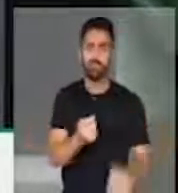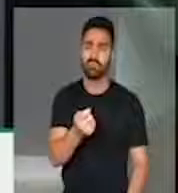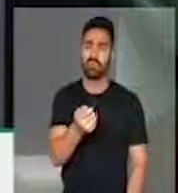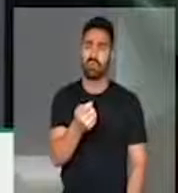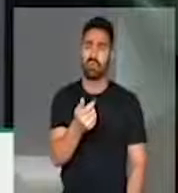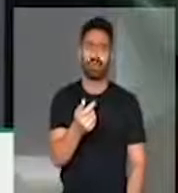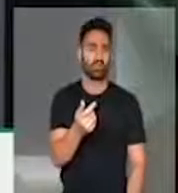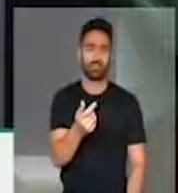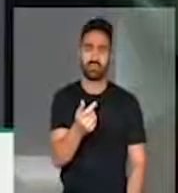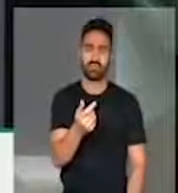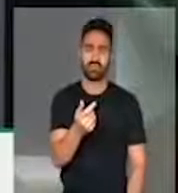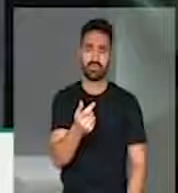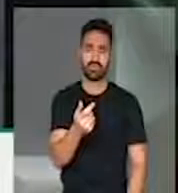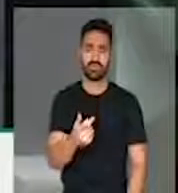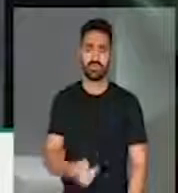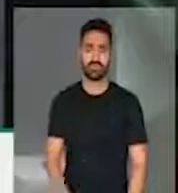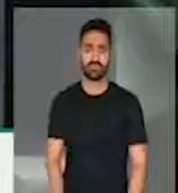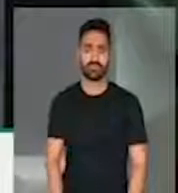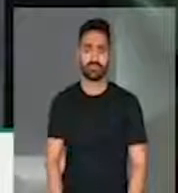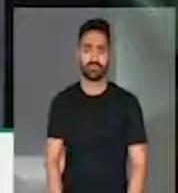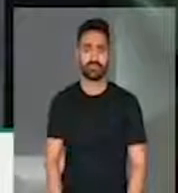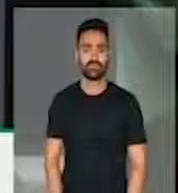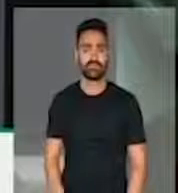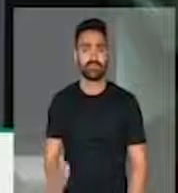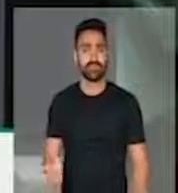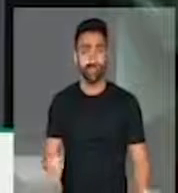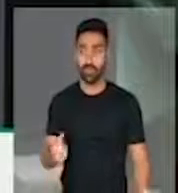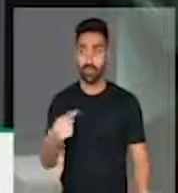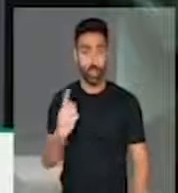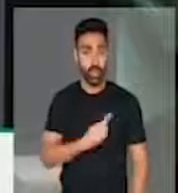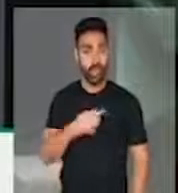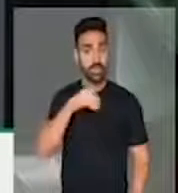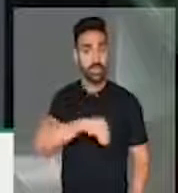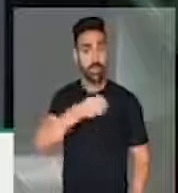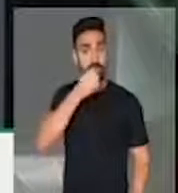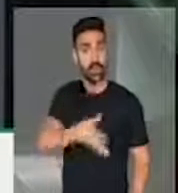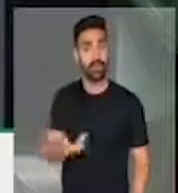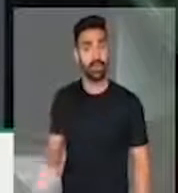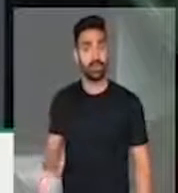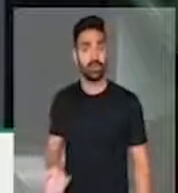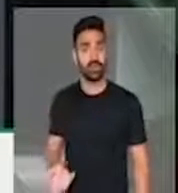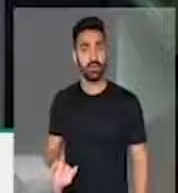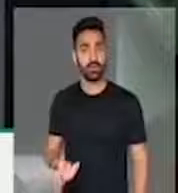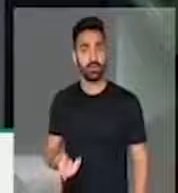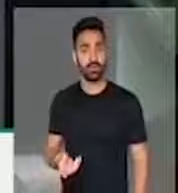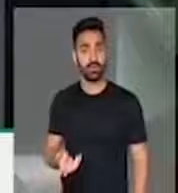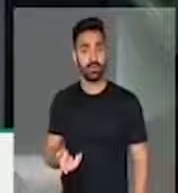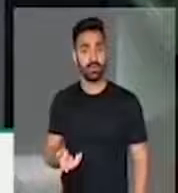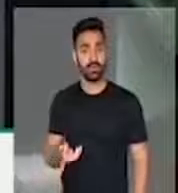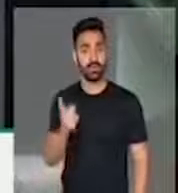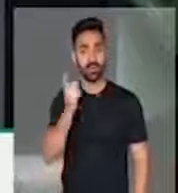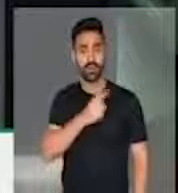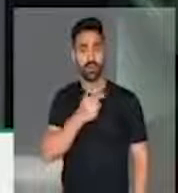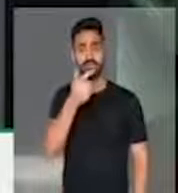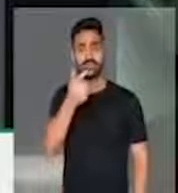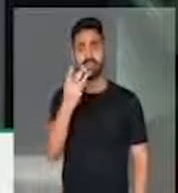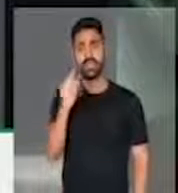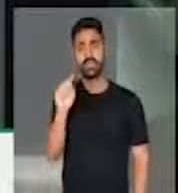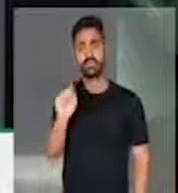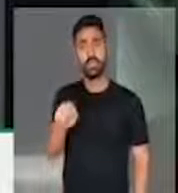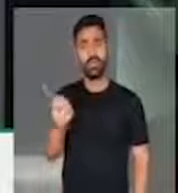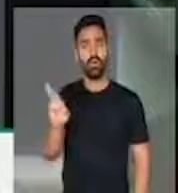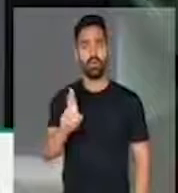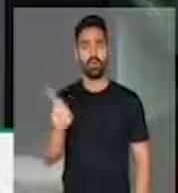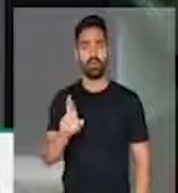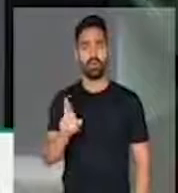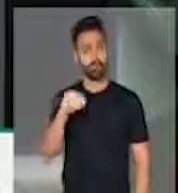Agora, não admito... A gente é bem pago, a gente tira livre 23 mil, se eu não me engano, livre